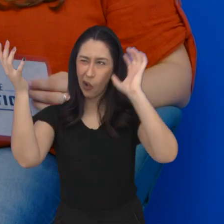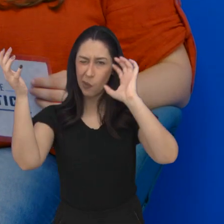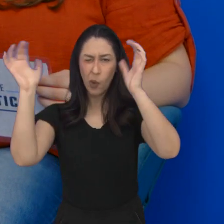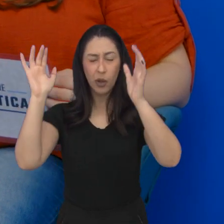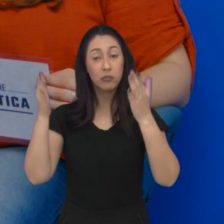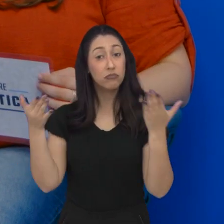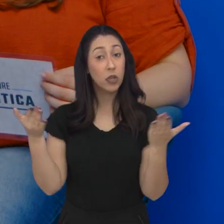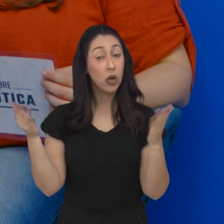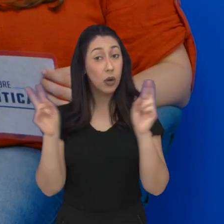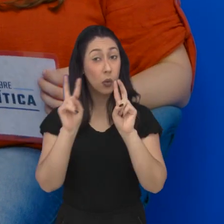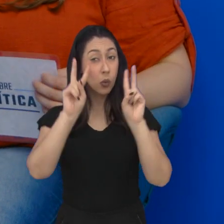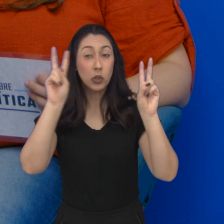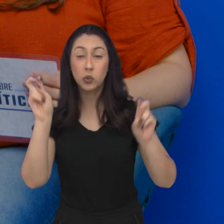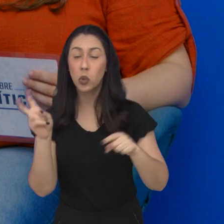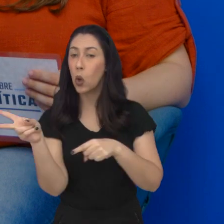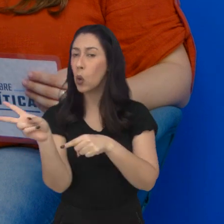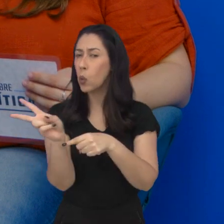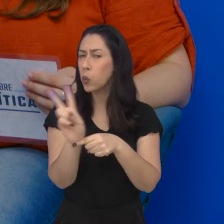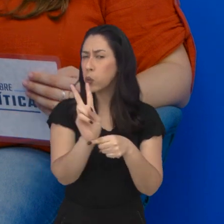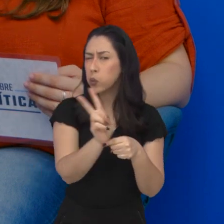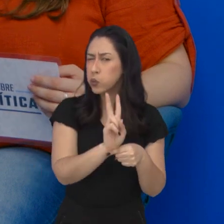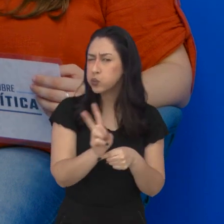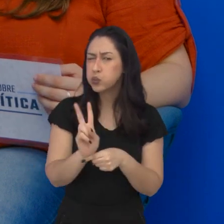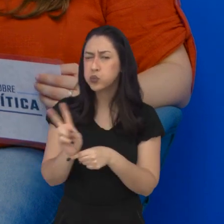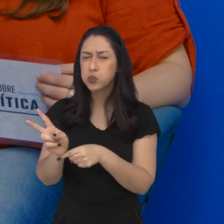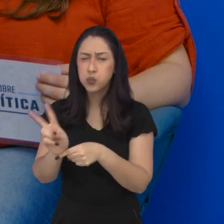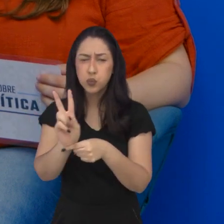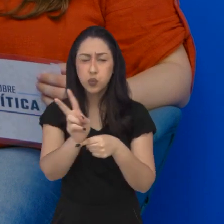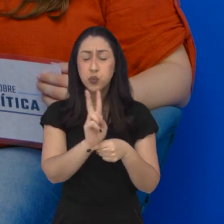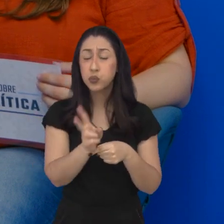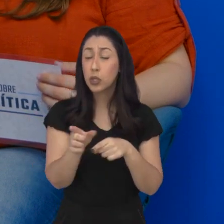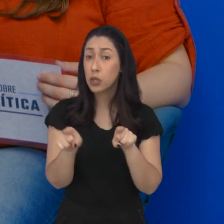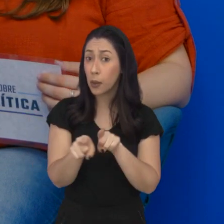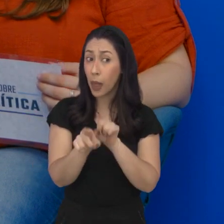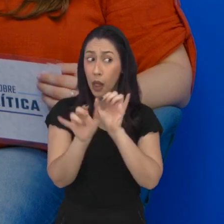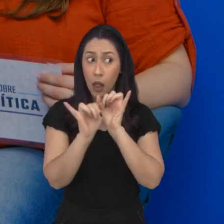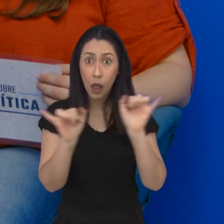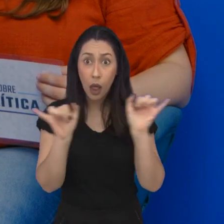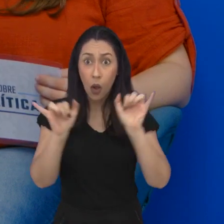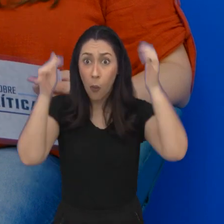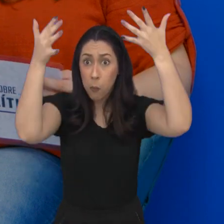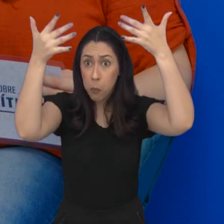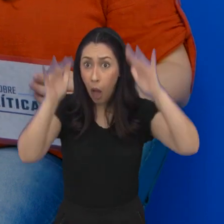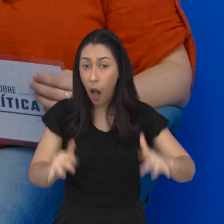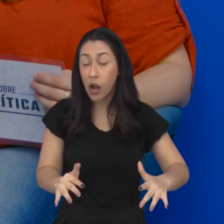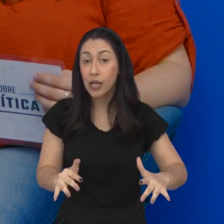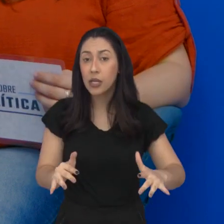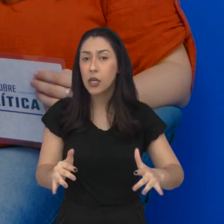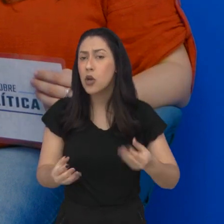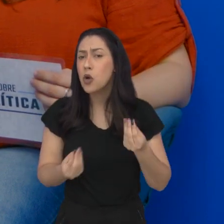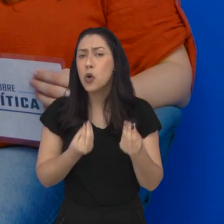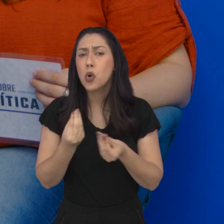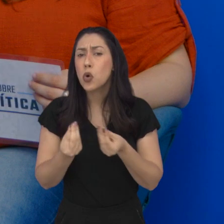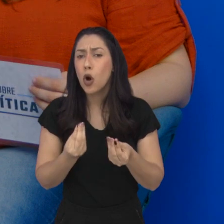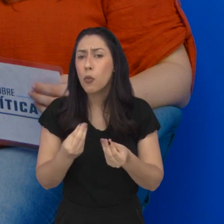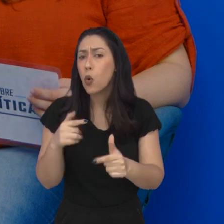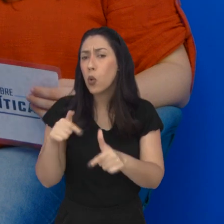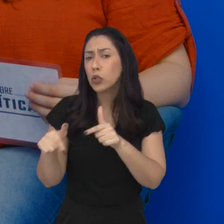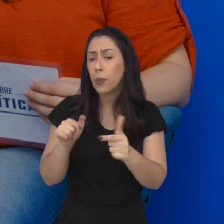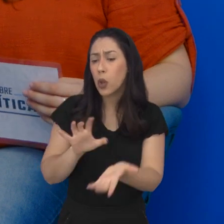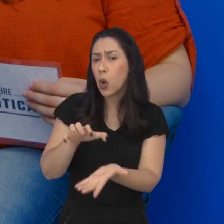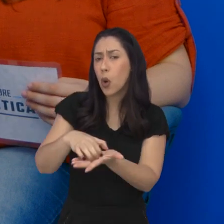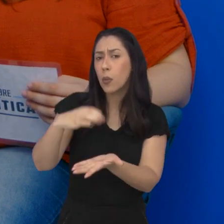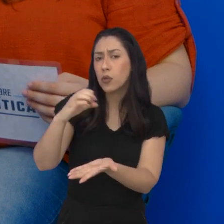fala a respeito do monitoramento, né, a respeito do serviço de monitoramento e alerta de desastres e como o trabalho do